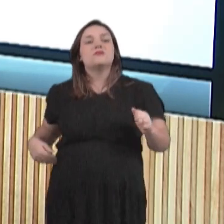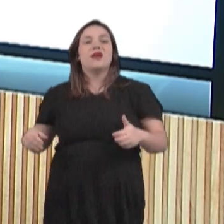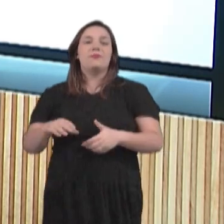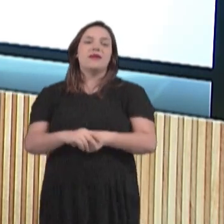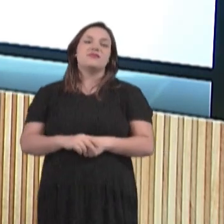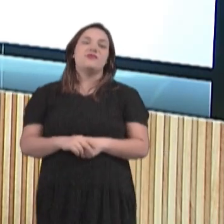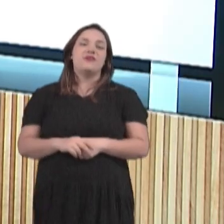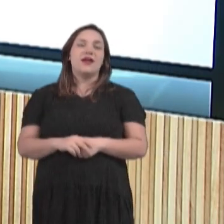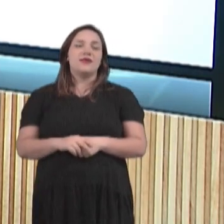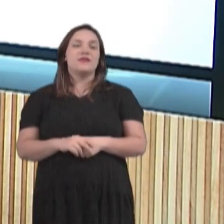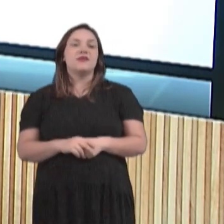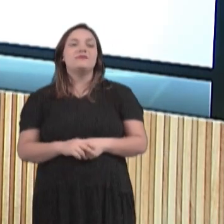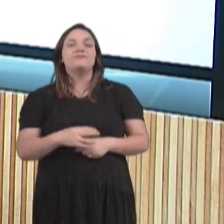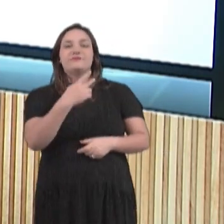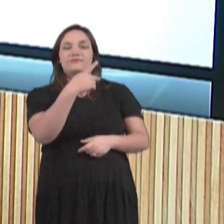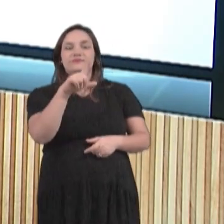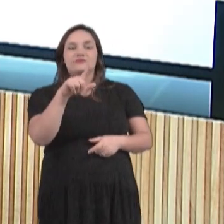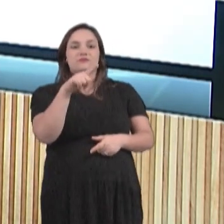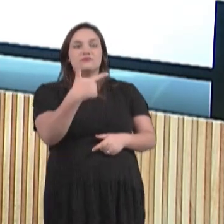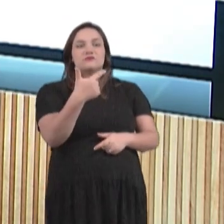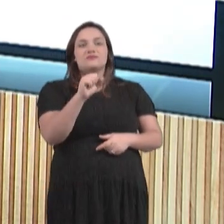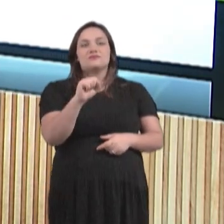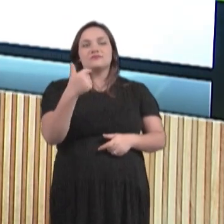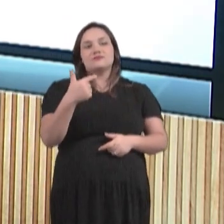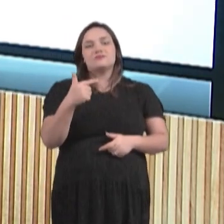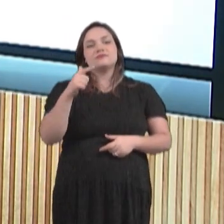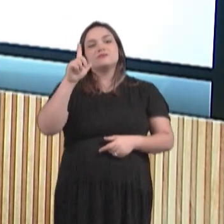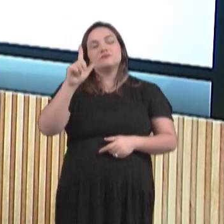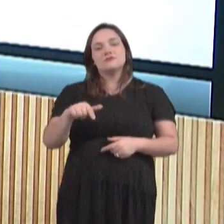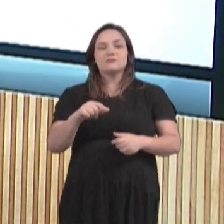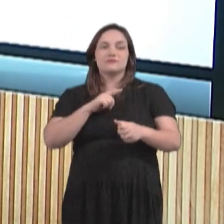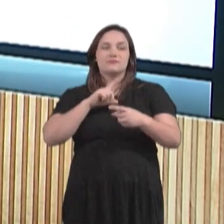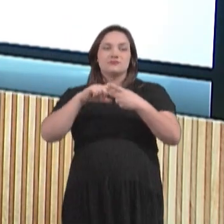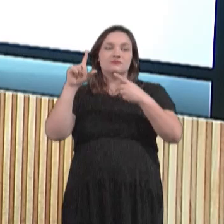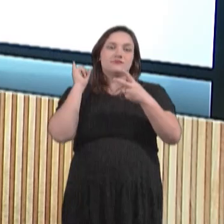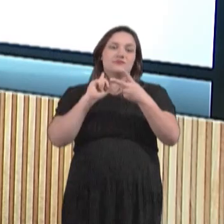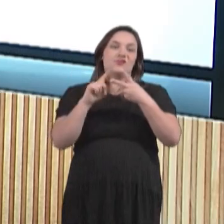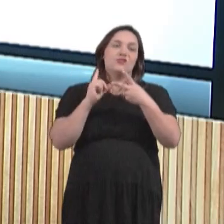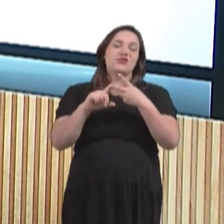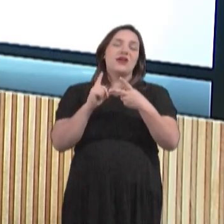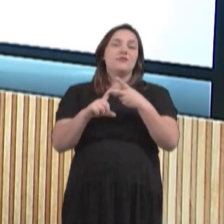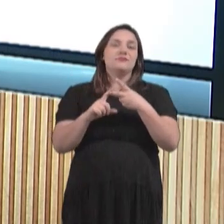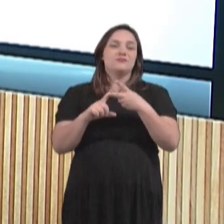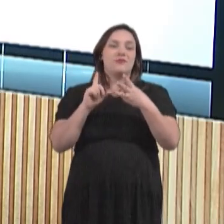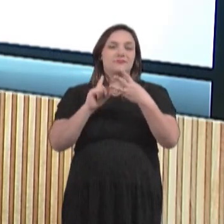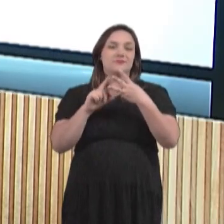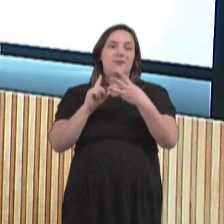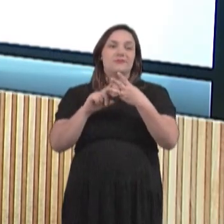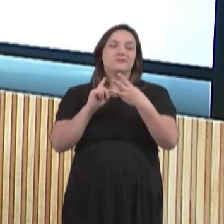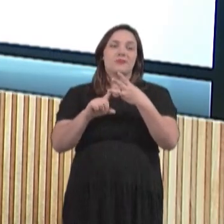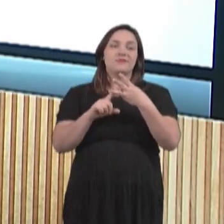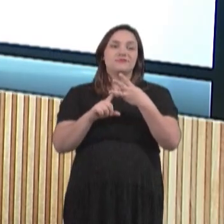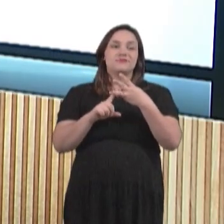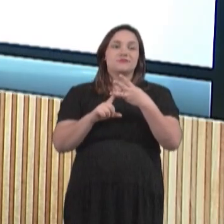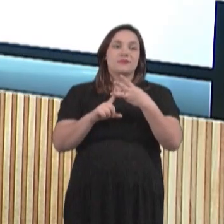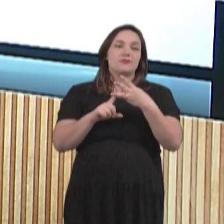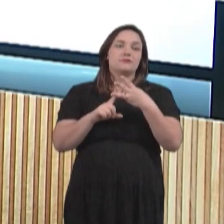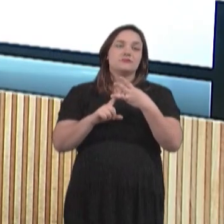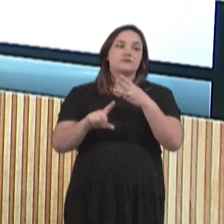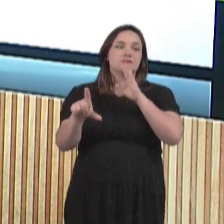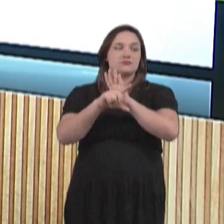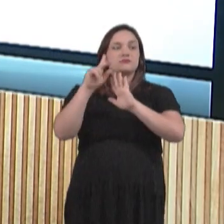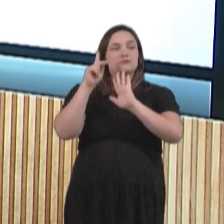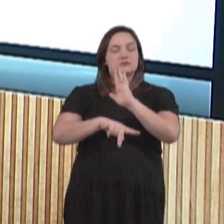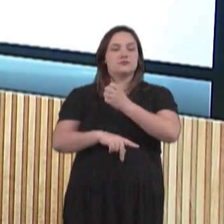PL 282, então, também aprovado em segunda discussão. O terceiro projeto também do governo e também na área fiscal é o projeto de lei de